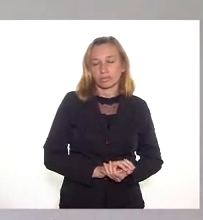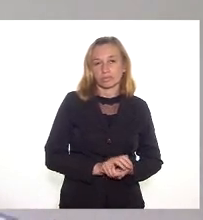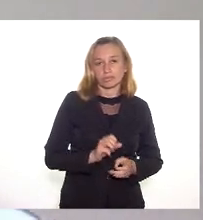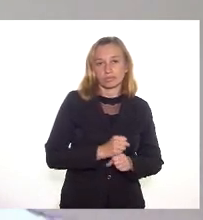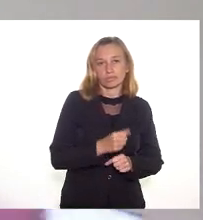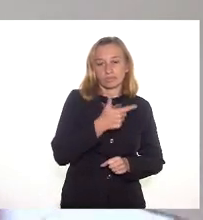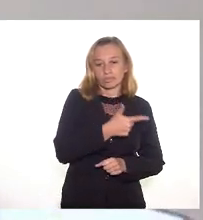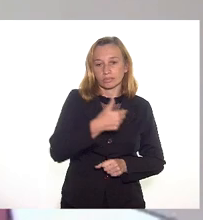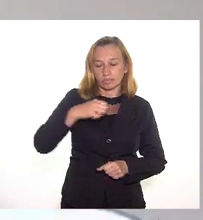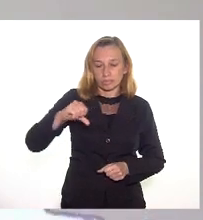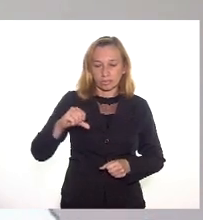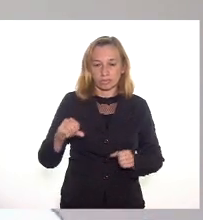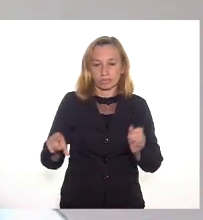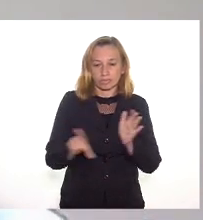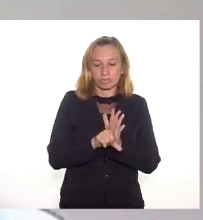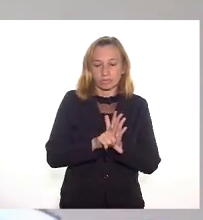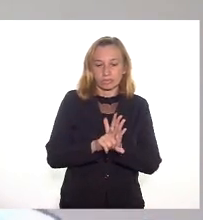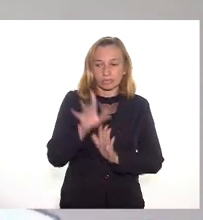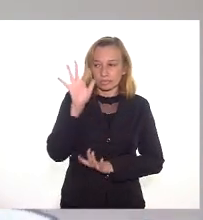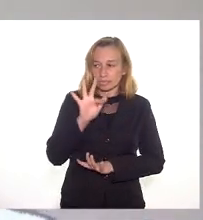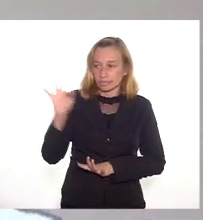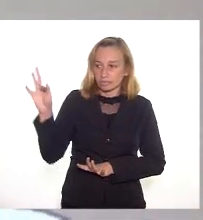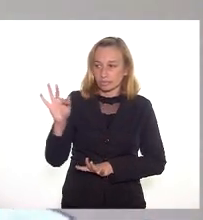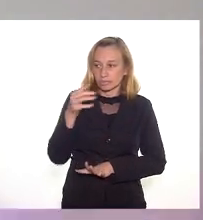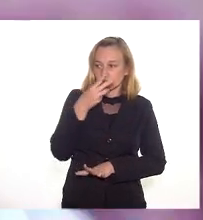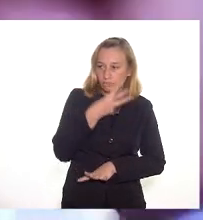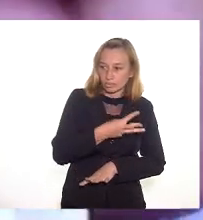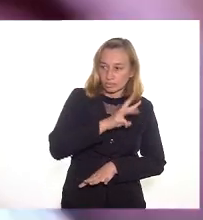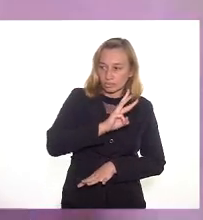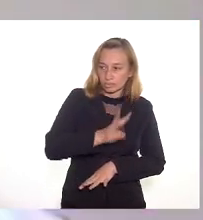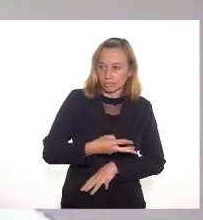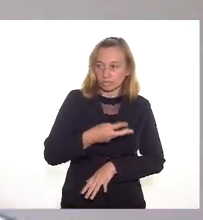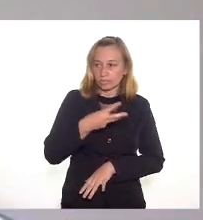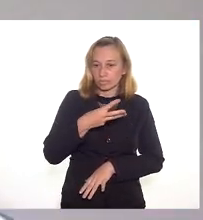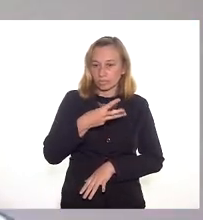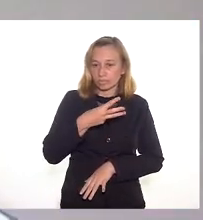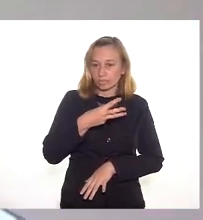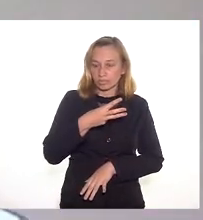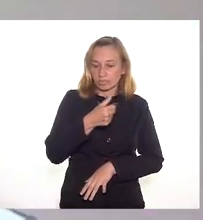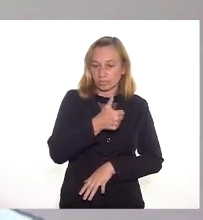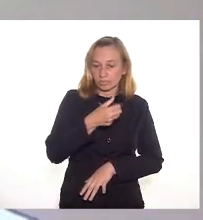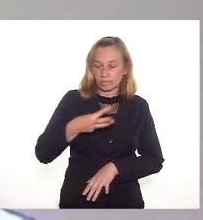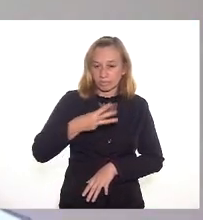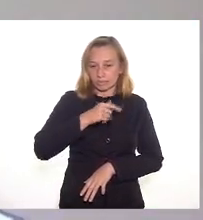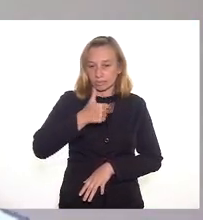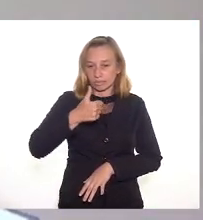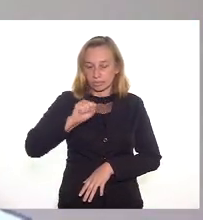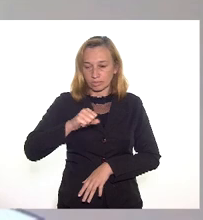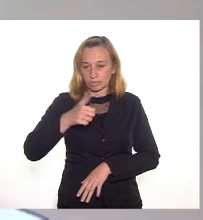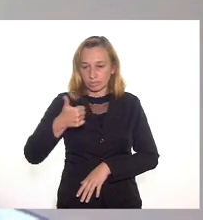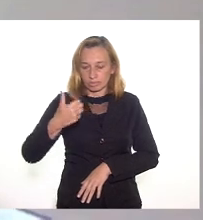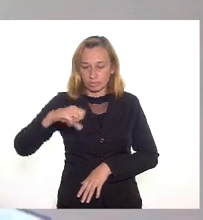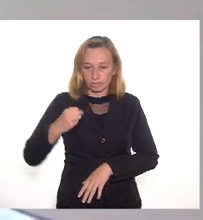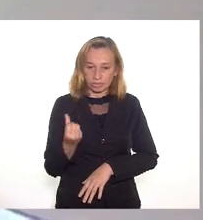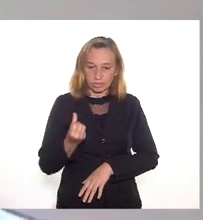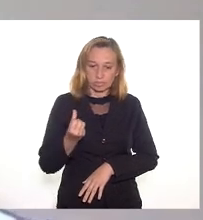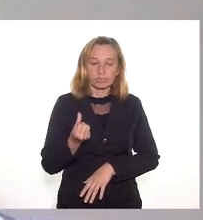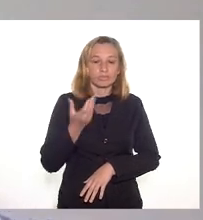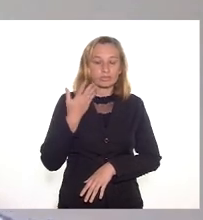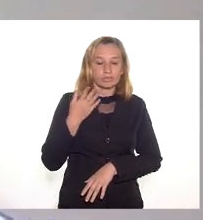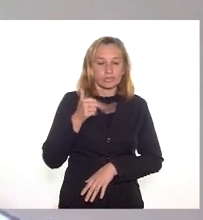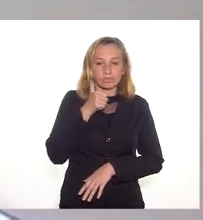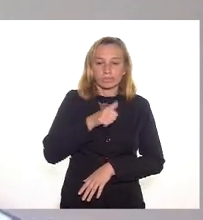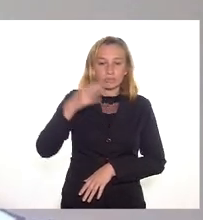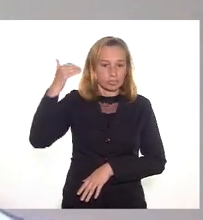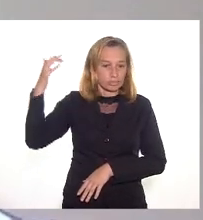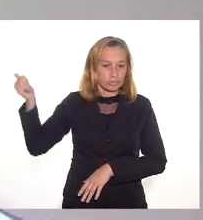pela lei pela lei federal 13.816 como heroína devidamente inscrita no